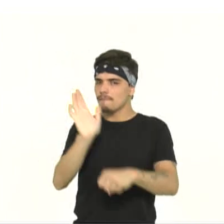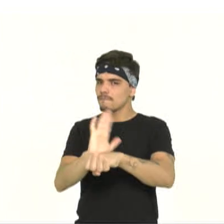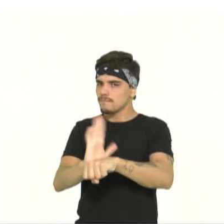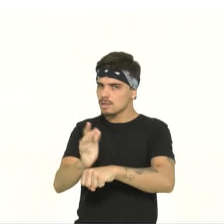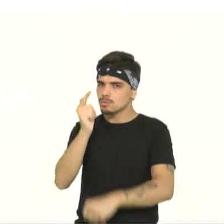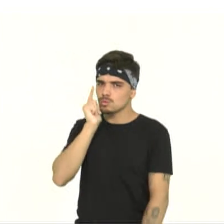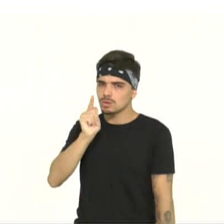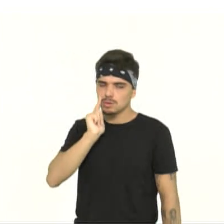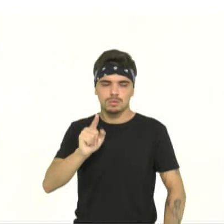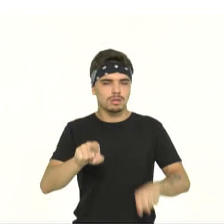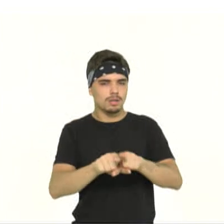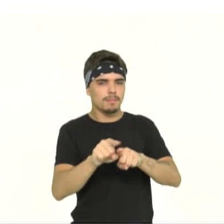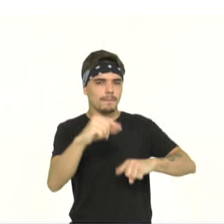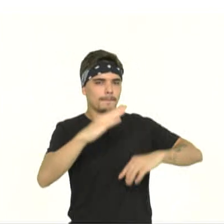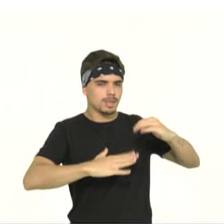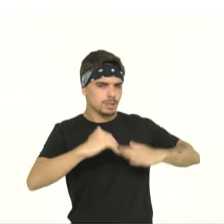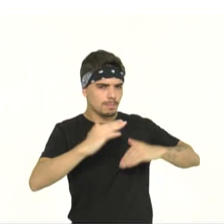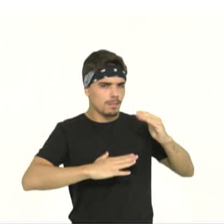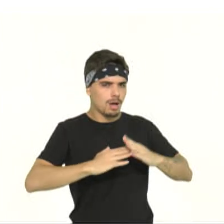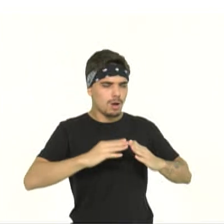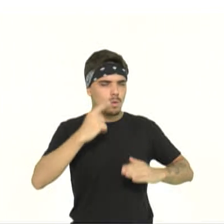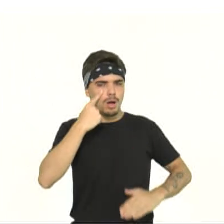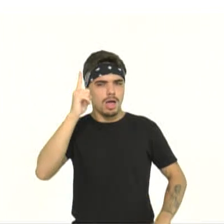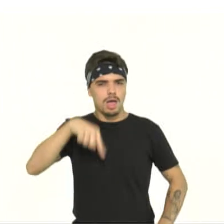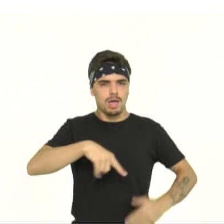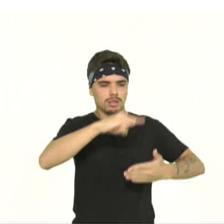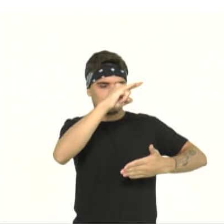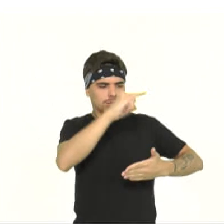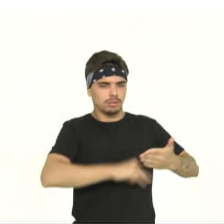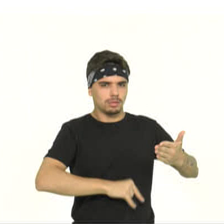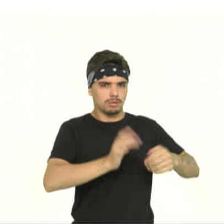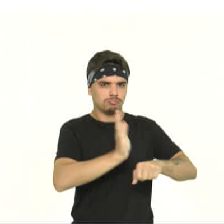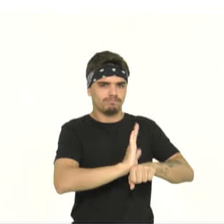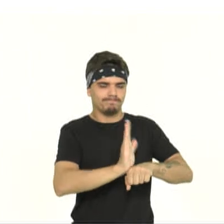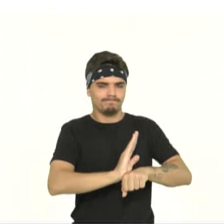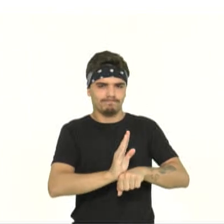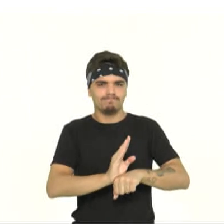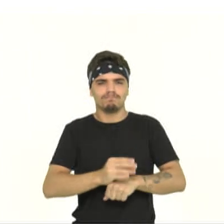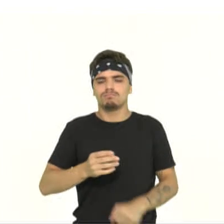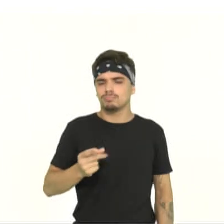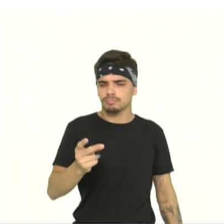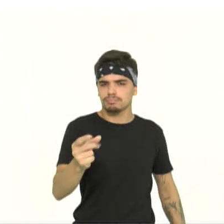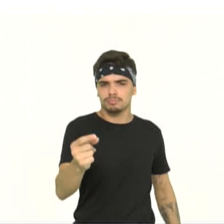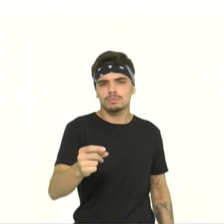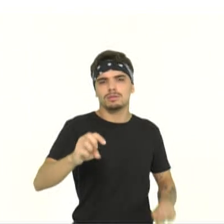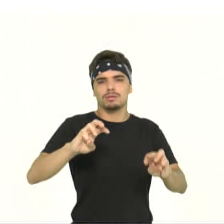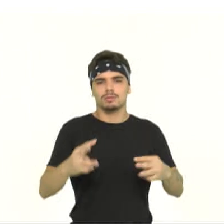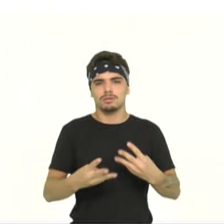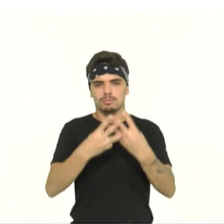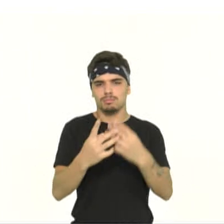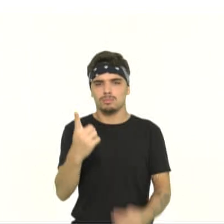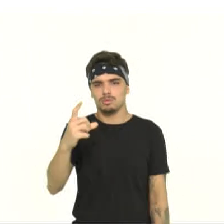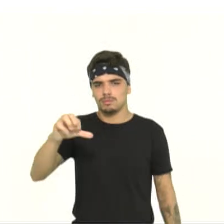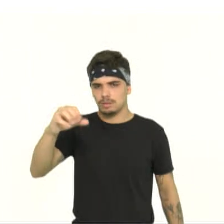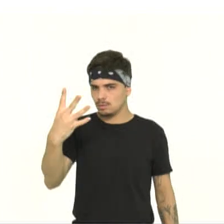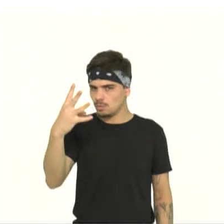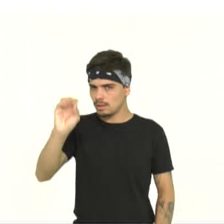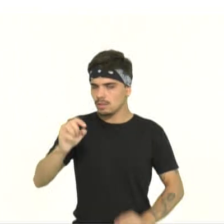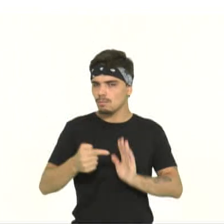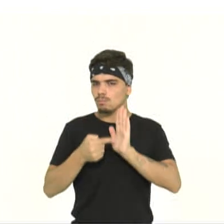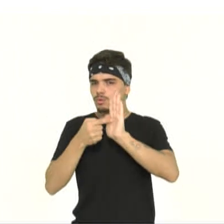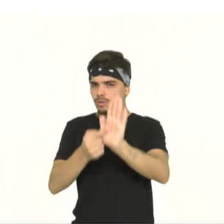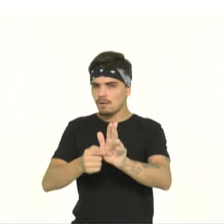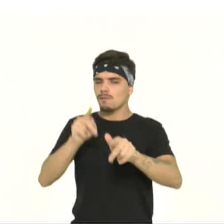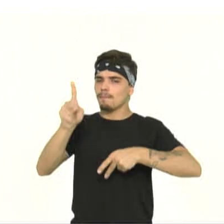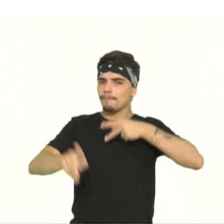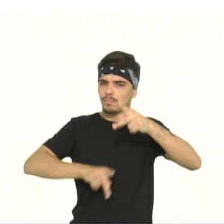das principais produções dessa época é o documentário O Eterno Judeu, de 1940, que apresentava o povo